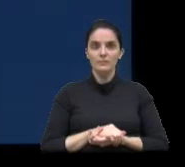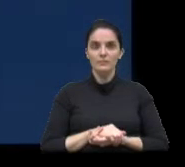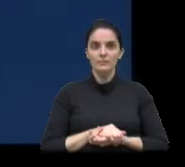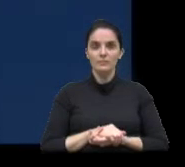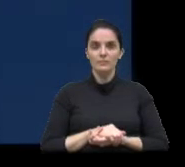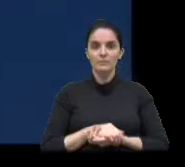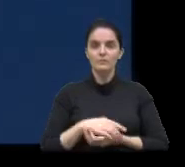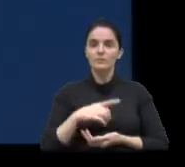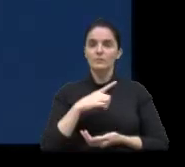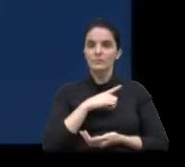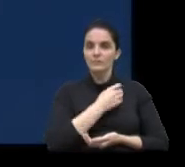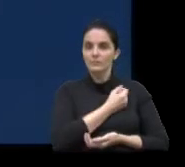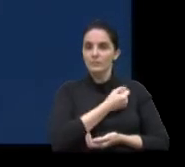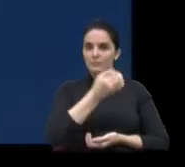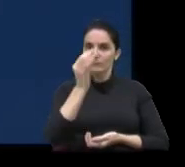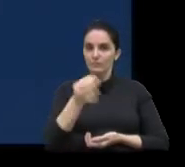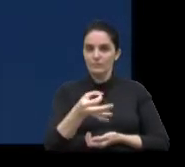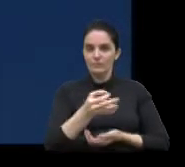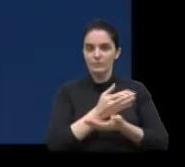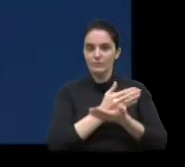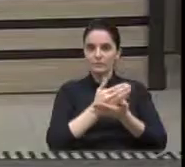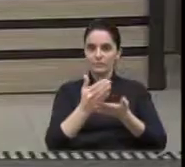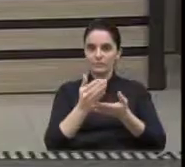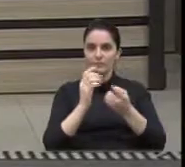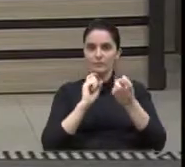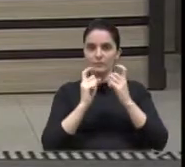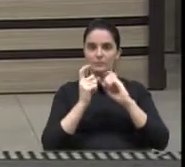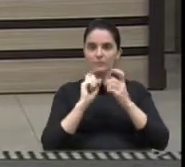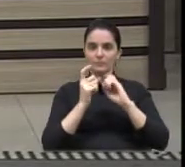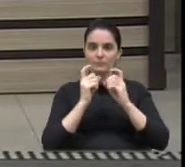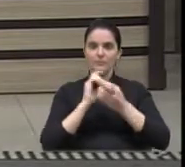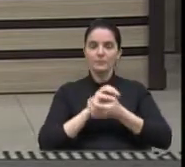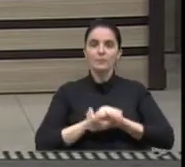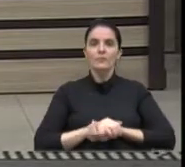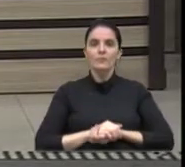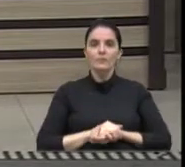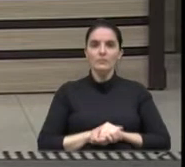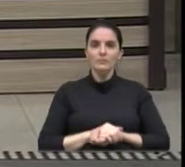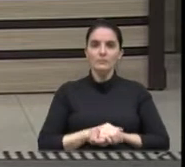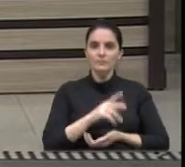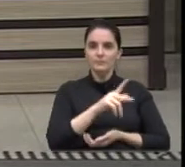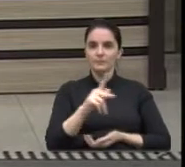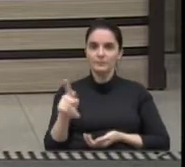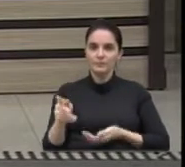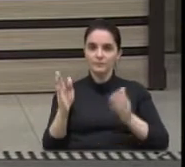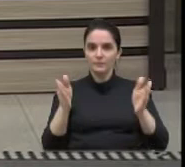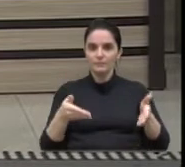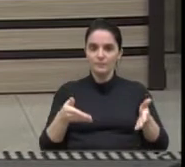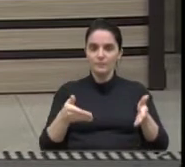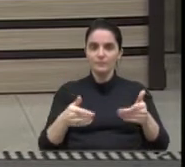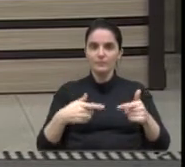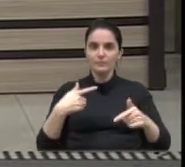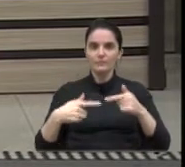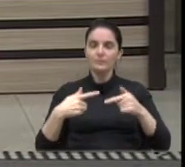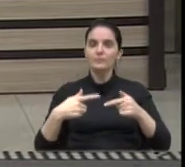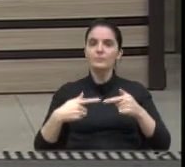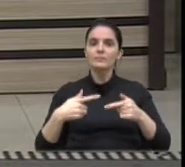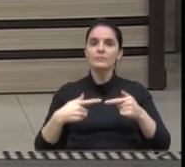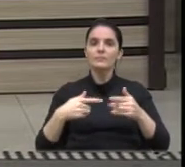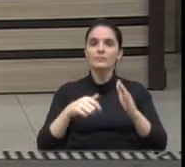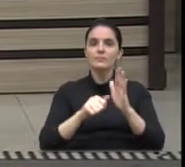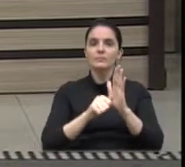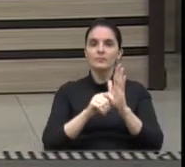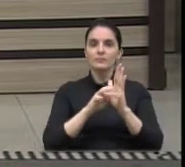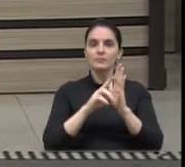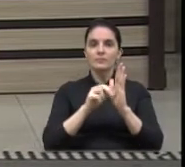Havendo o número regimental, essa presidência dá por iniciada a presente sessão. Essa presidência coloca em discussão a ata do